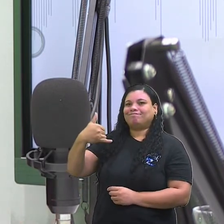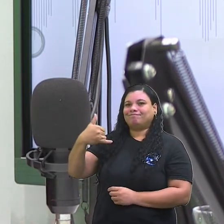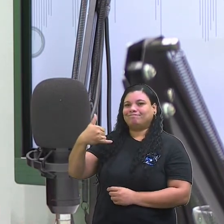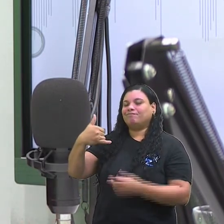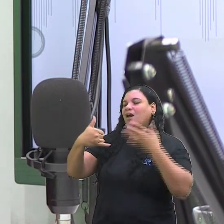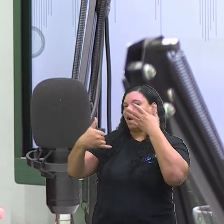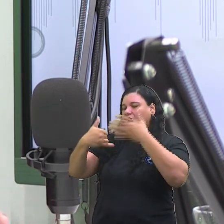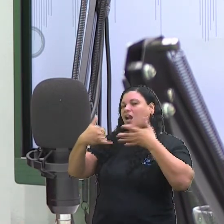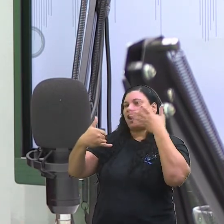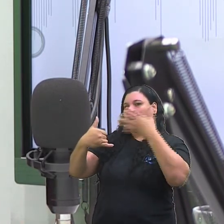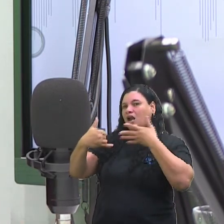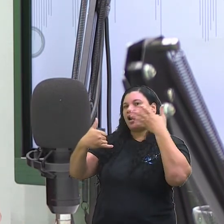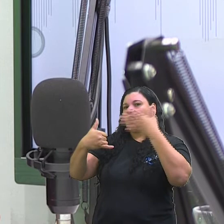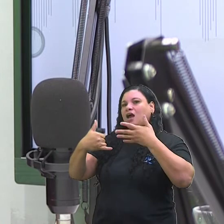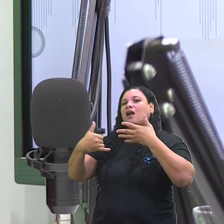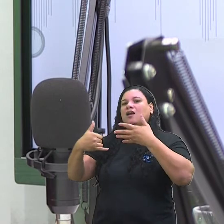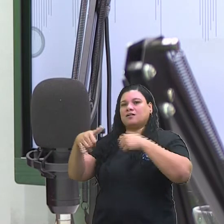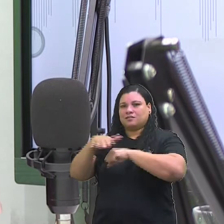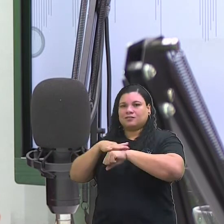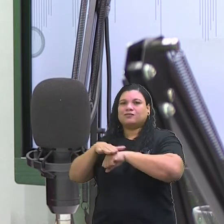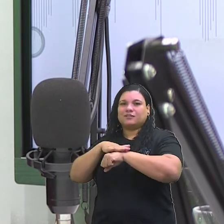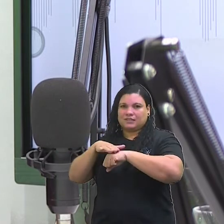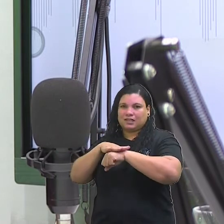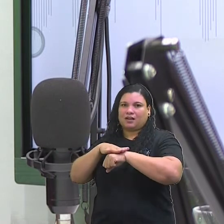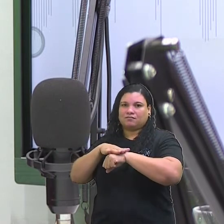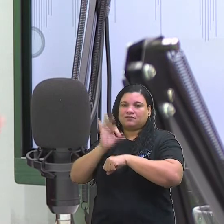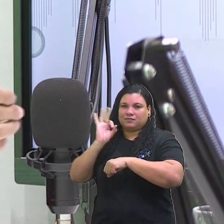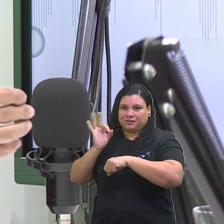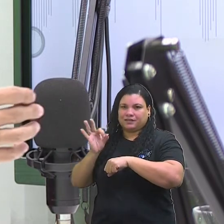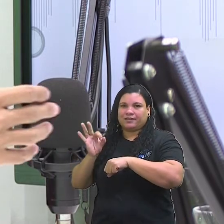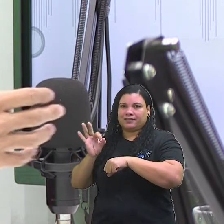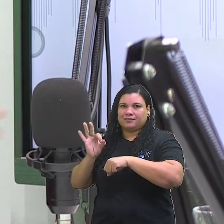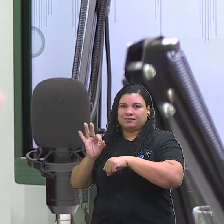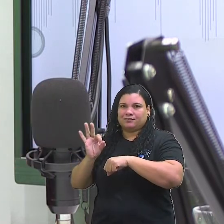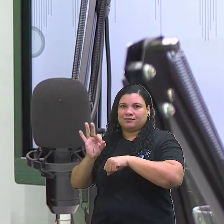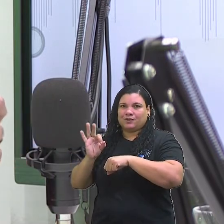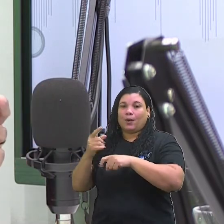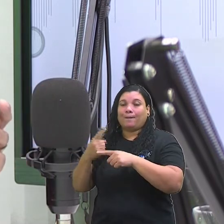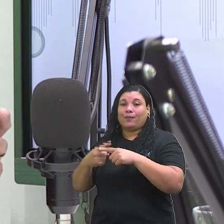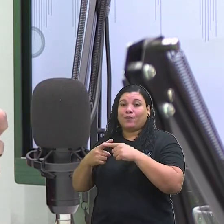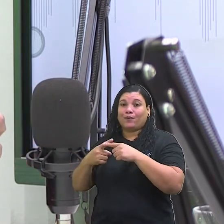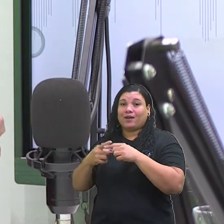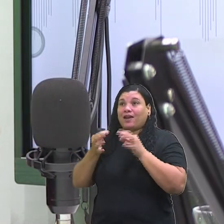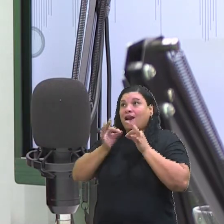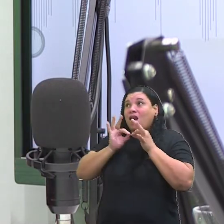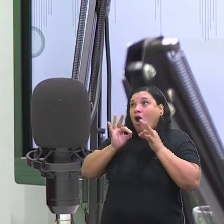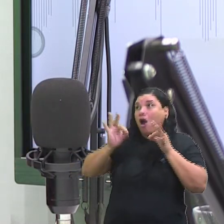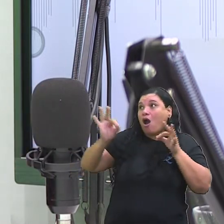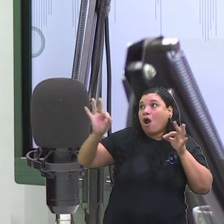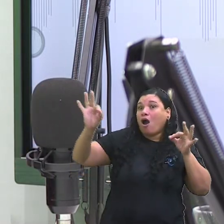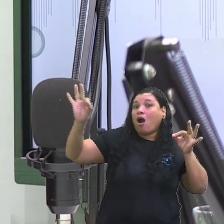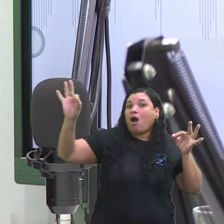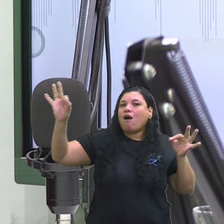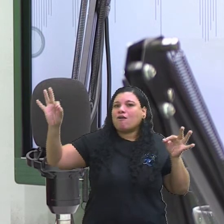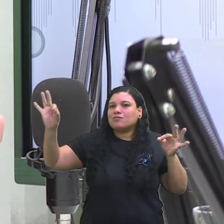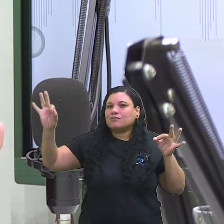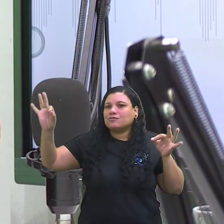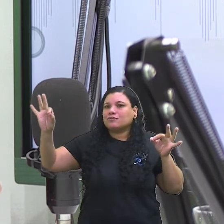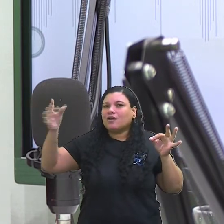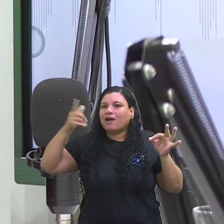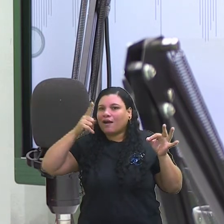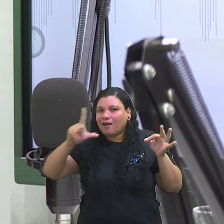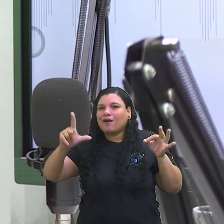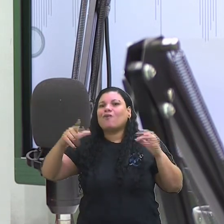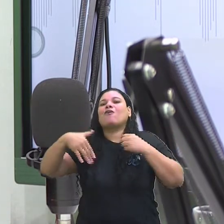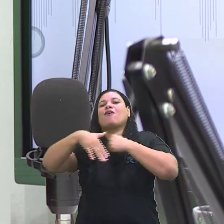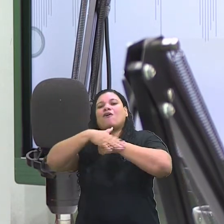plataformas, essas novas tecnologias ajudam. Elas encurtam distâncias. Sim. Mas nada substitui o